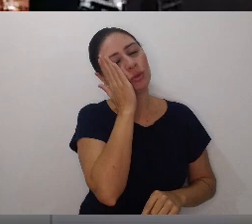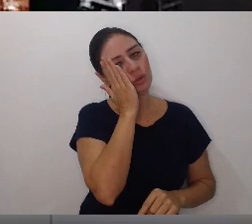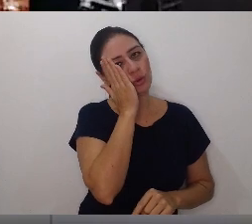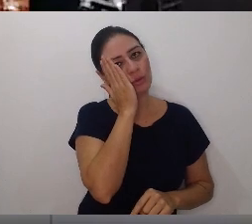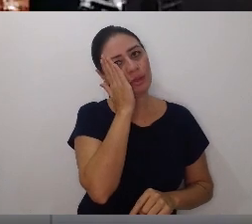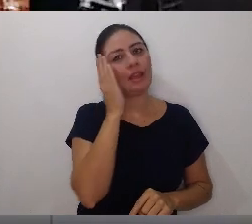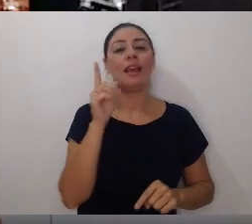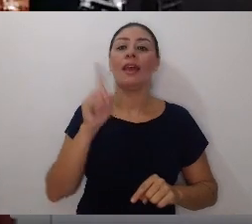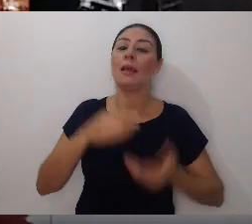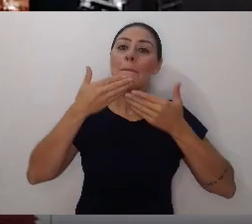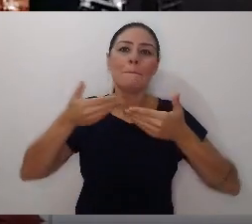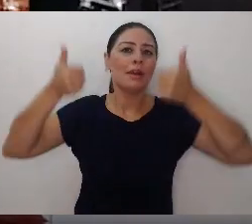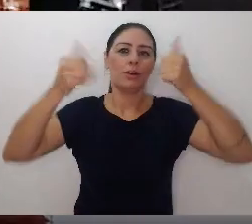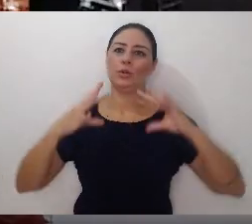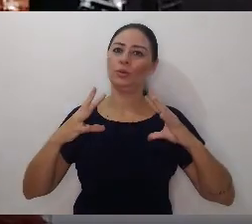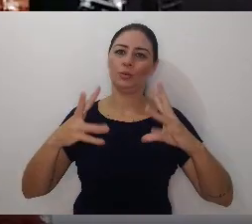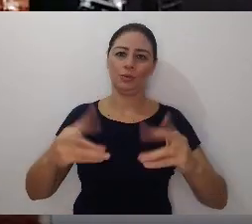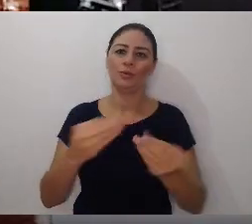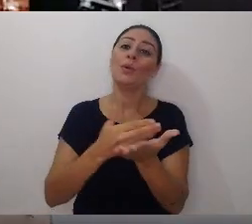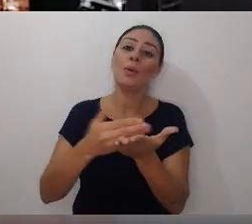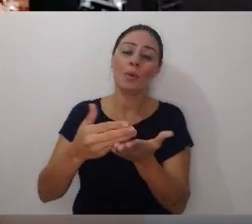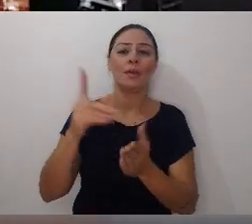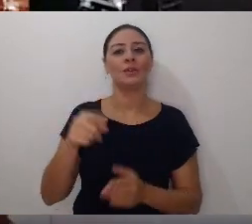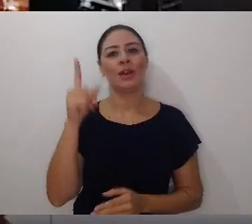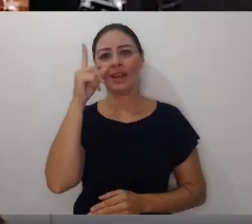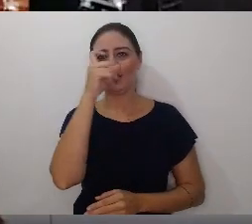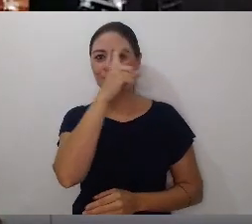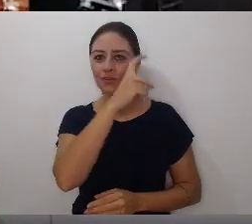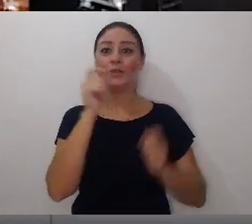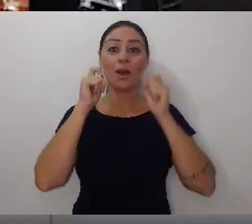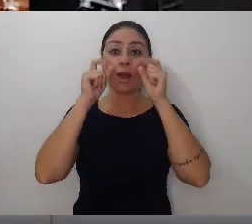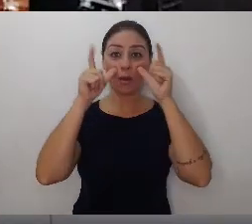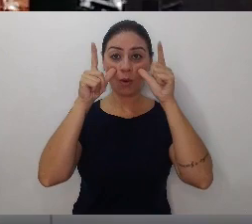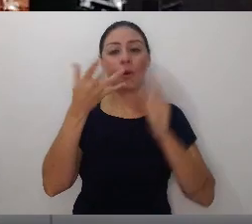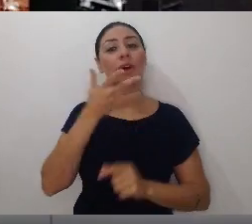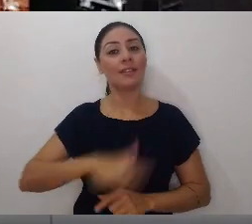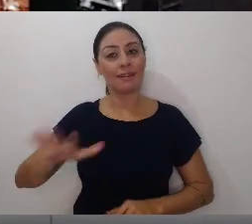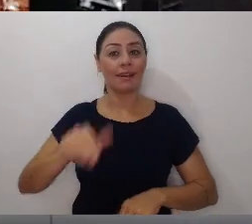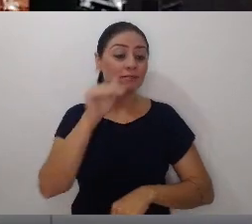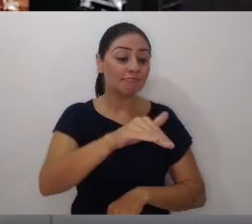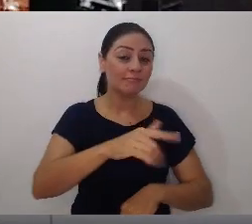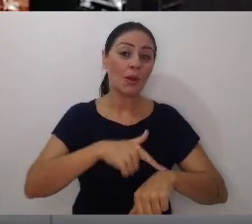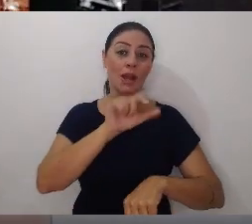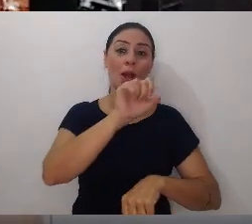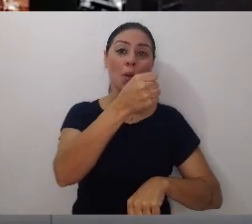assim. Então, a noite foi feita para dormir. E isso vai ter um ganho para todo mundo. No começo, vai ser